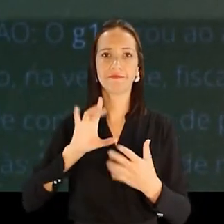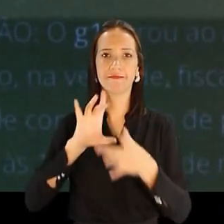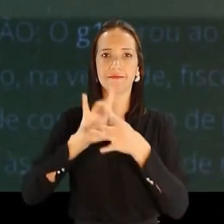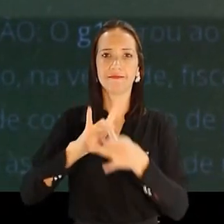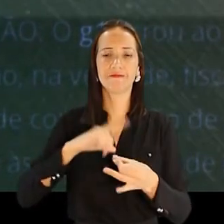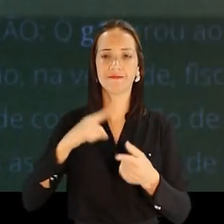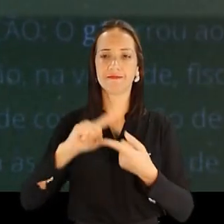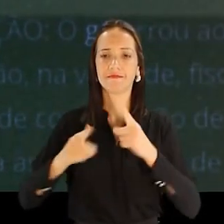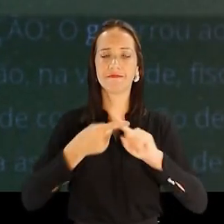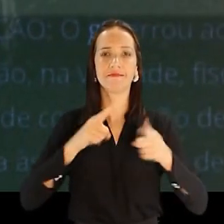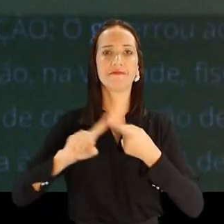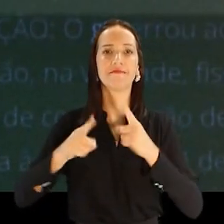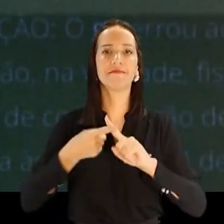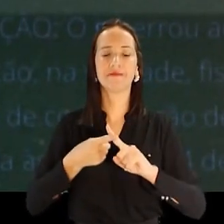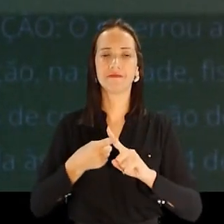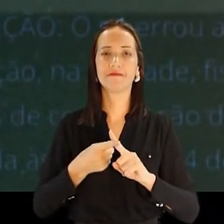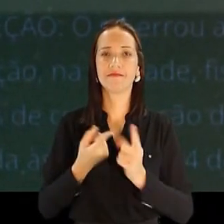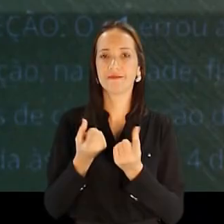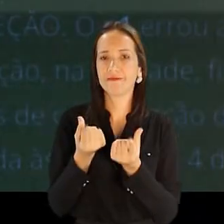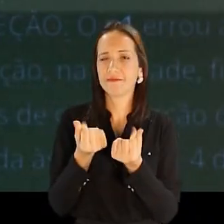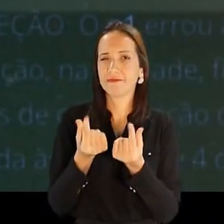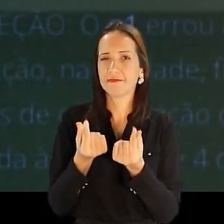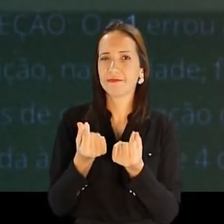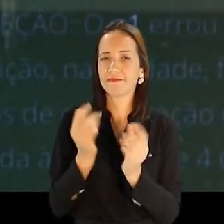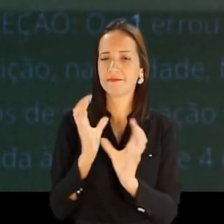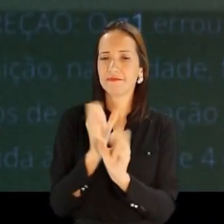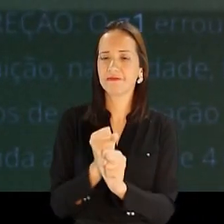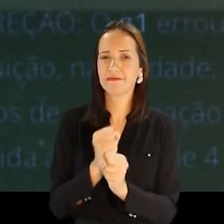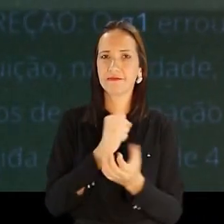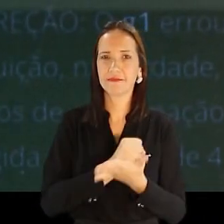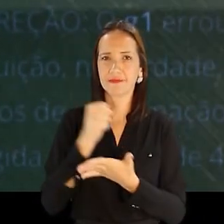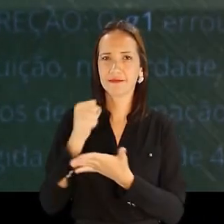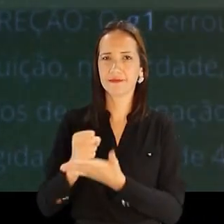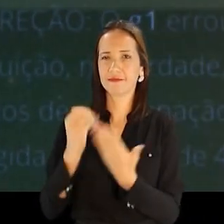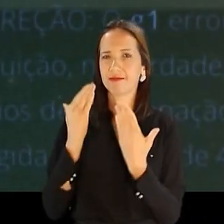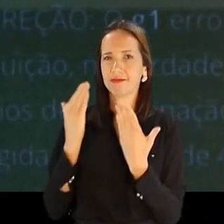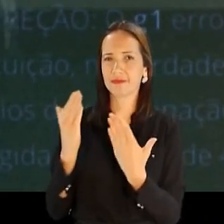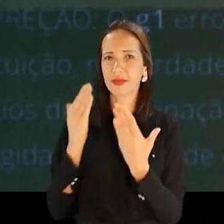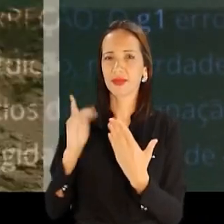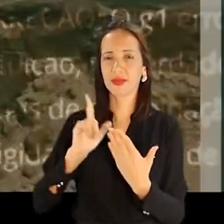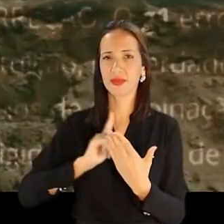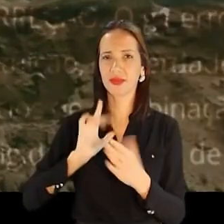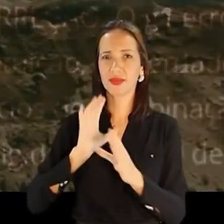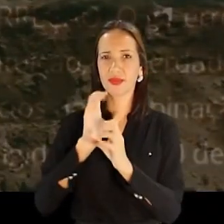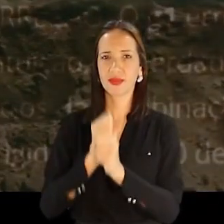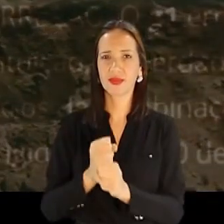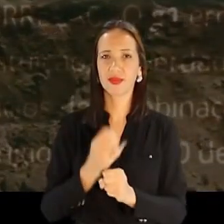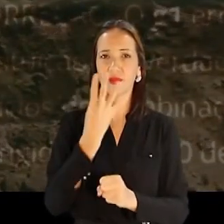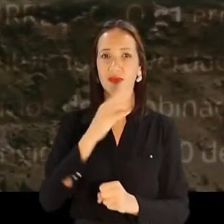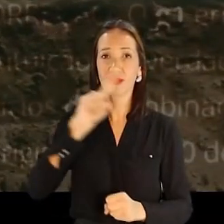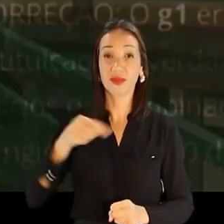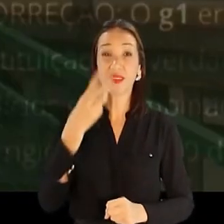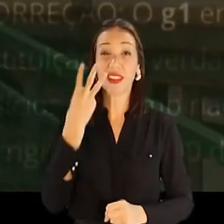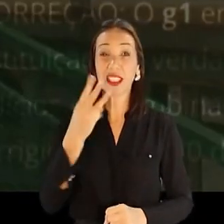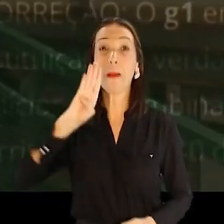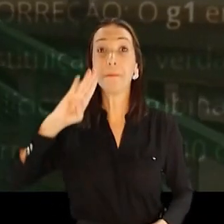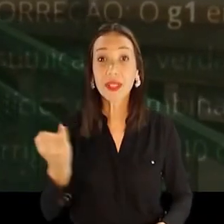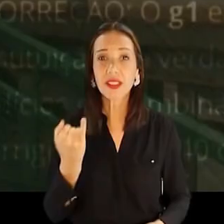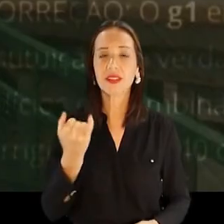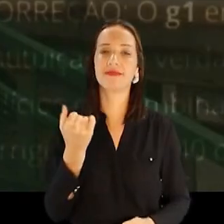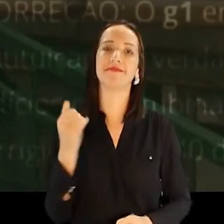de acordos para combinação de preços. O valor total desses contratos suspeitos chega a 4,3